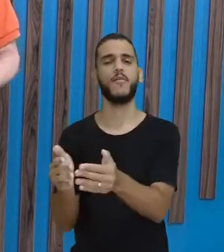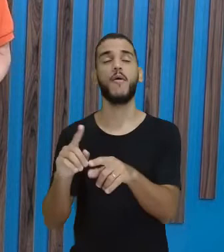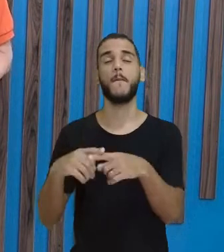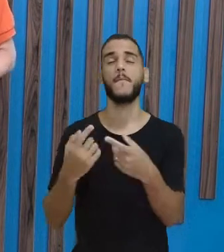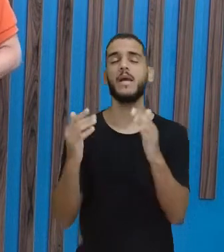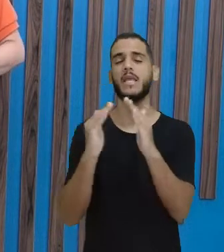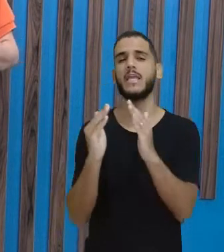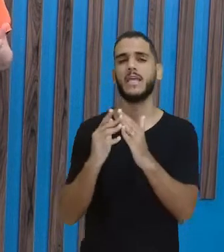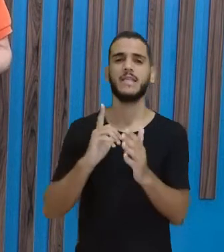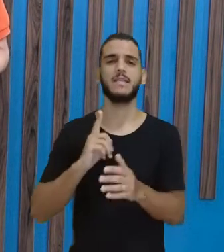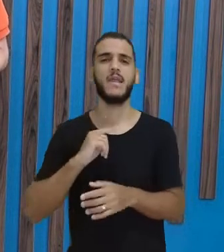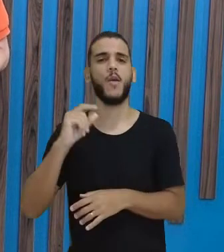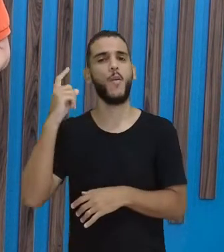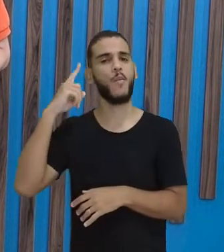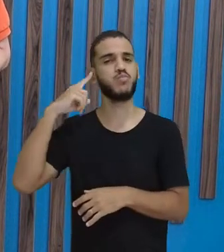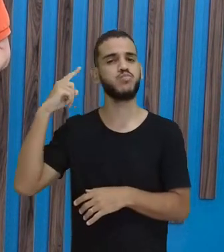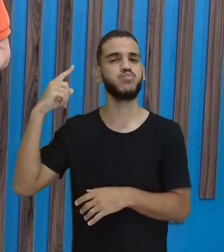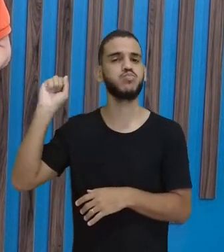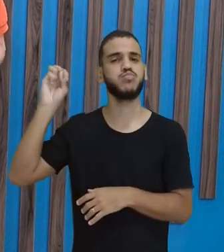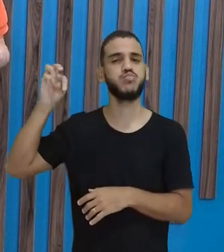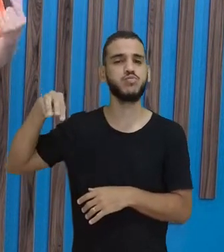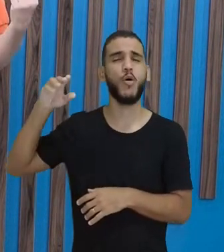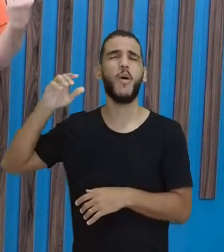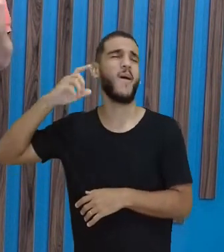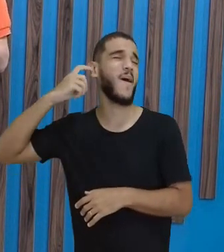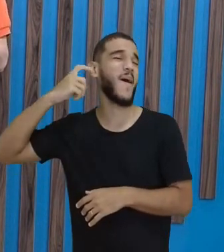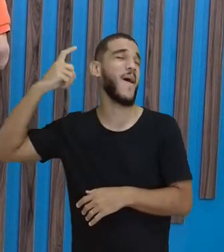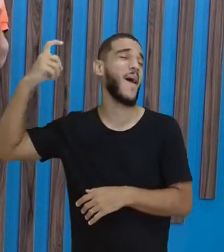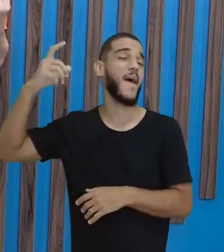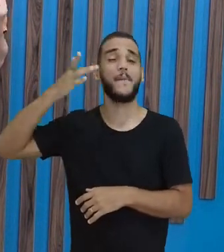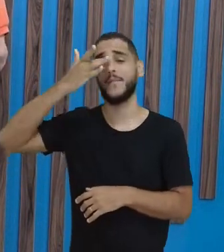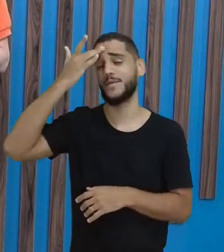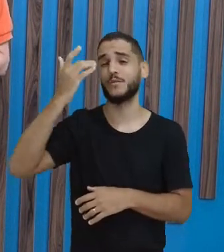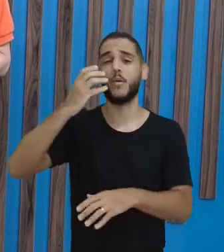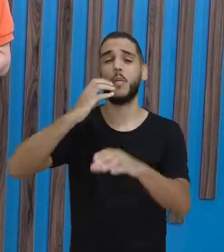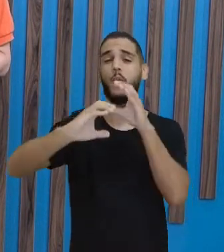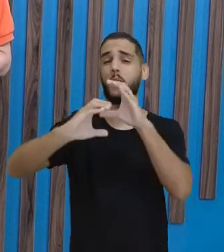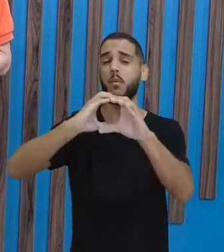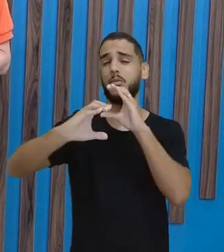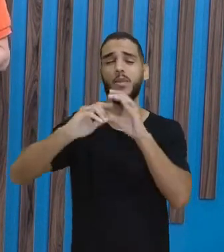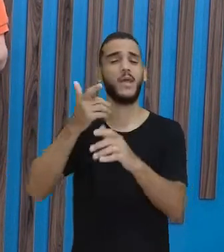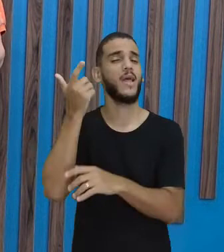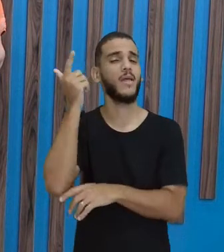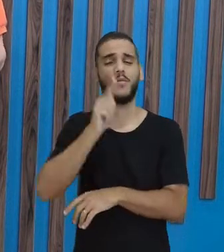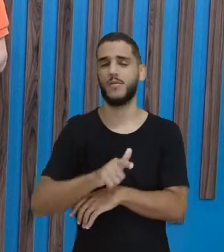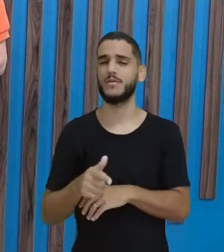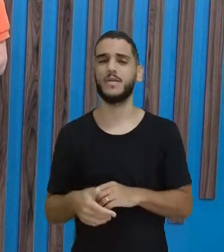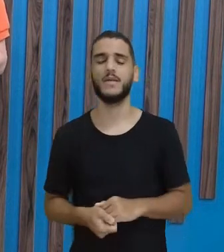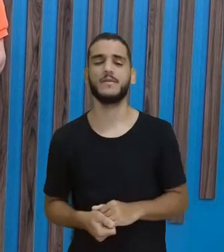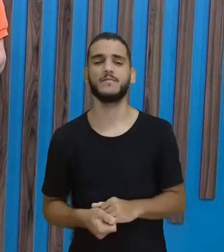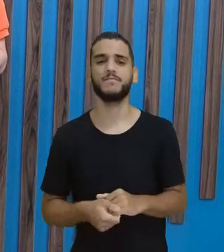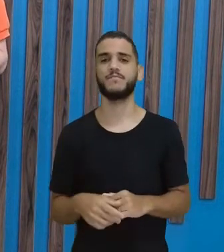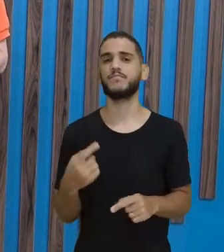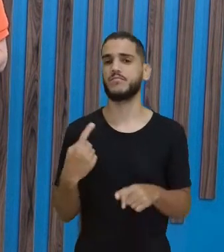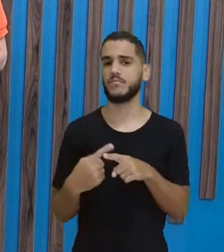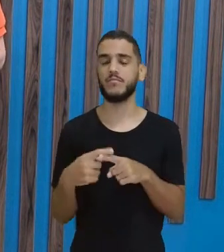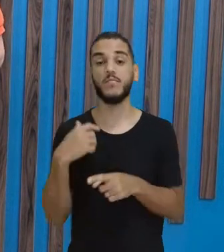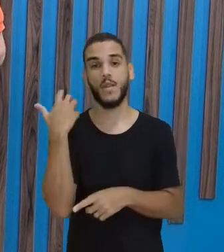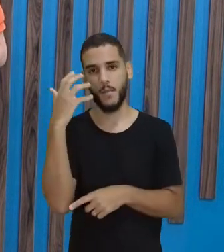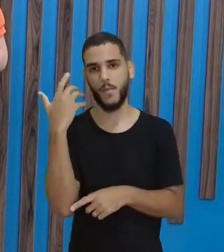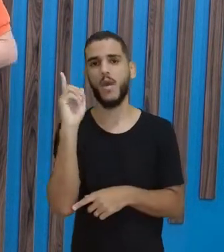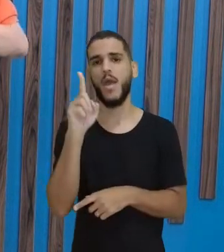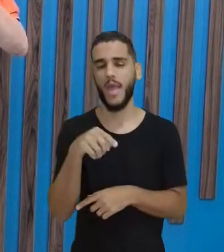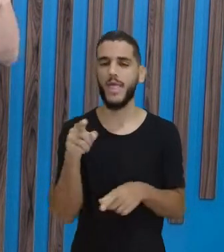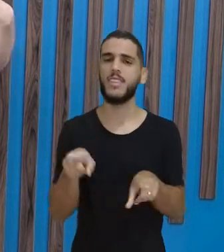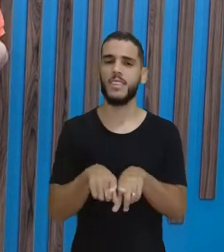tua casa, em qualquer espaço onde você esteja, e não dá para comunicar, até porque a música também é uma forma de comunicação,